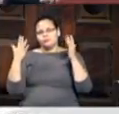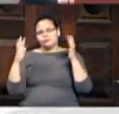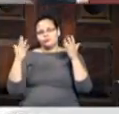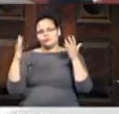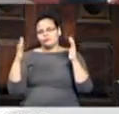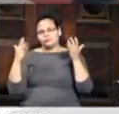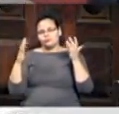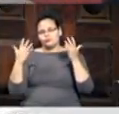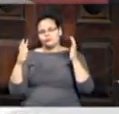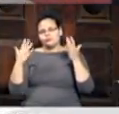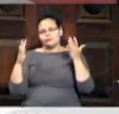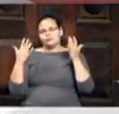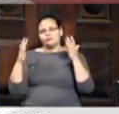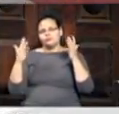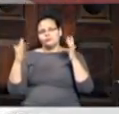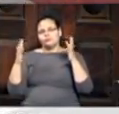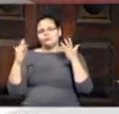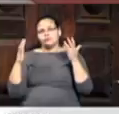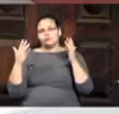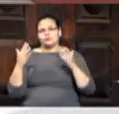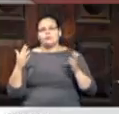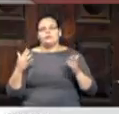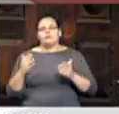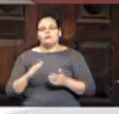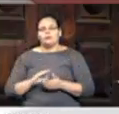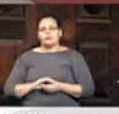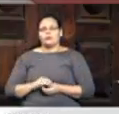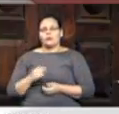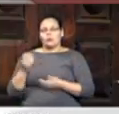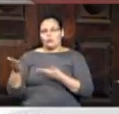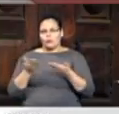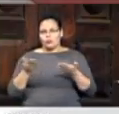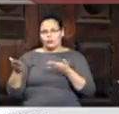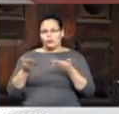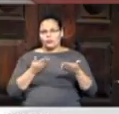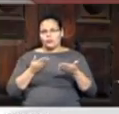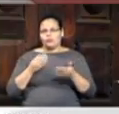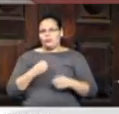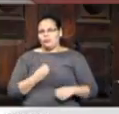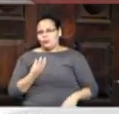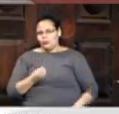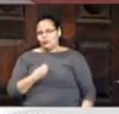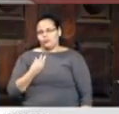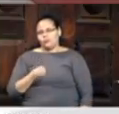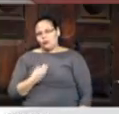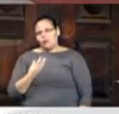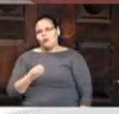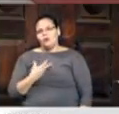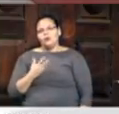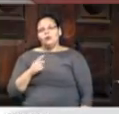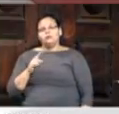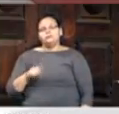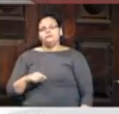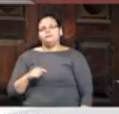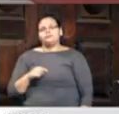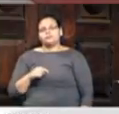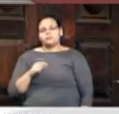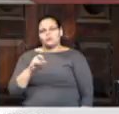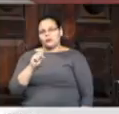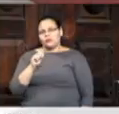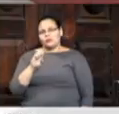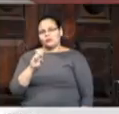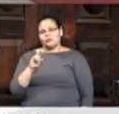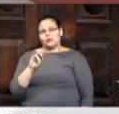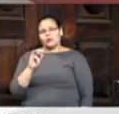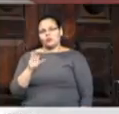Agradeço ao poeta Adriano Espíndola. Convido também para recitar sua poesia o querido poeta Sérgio